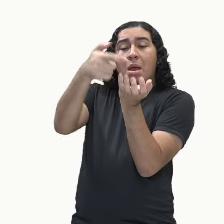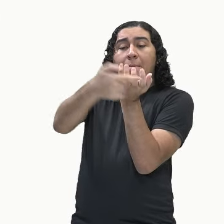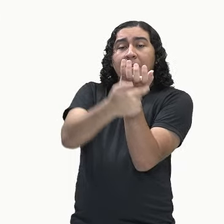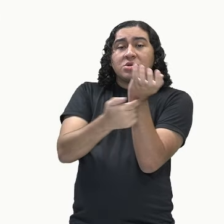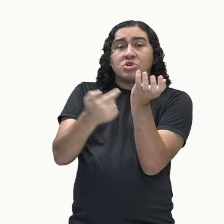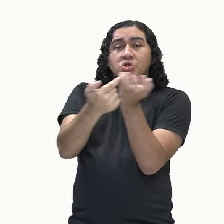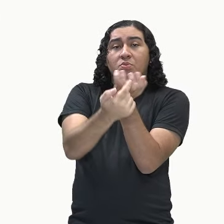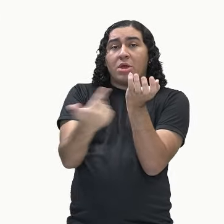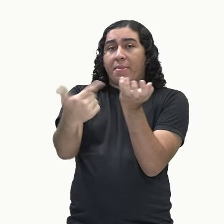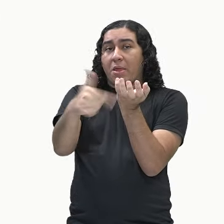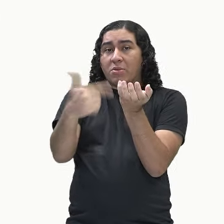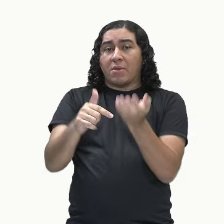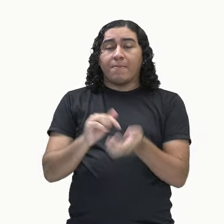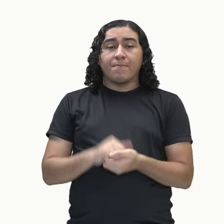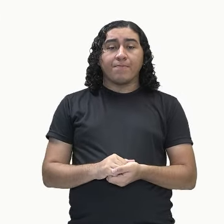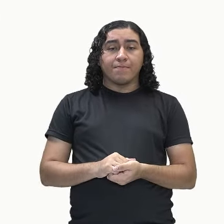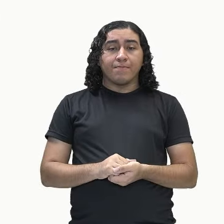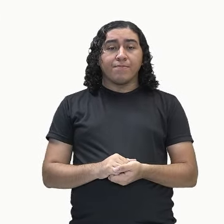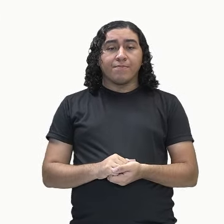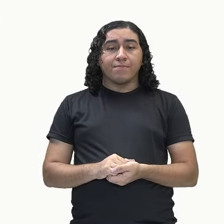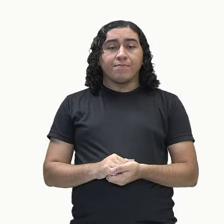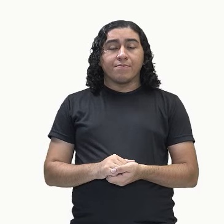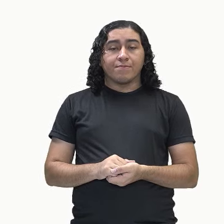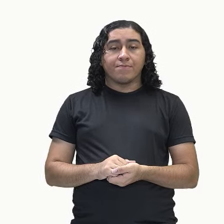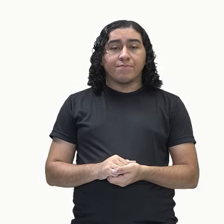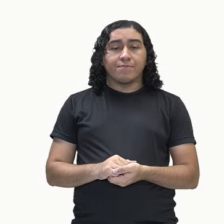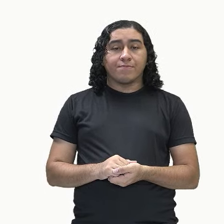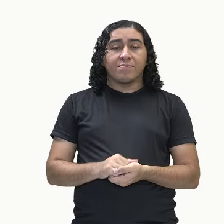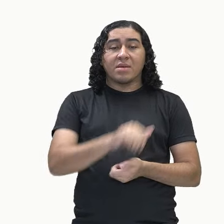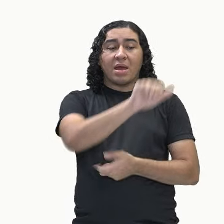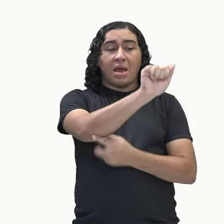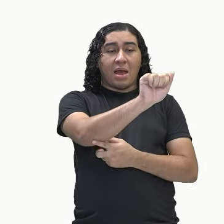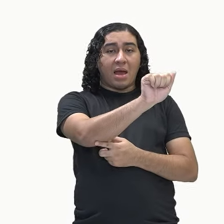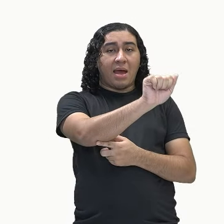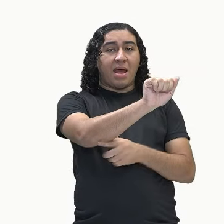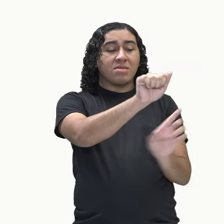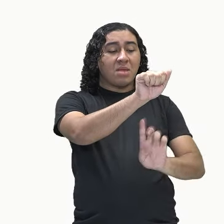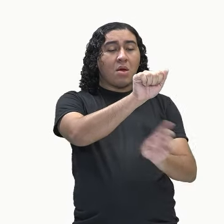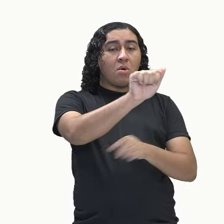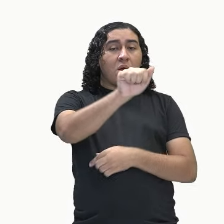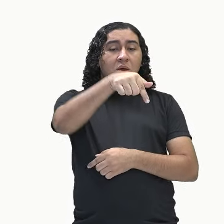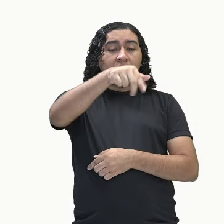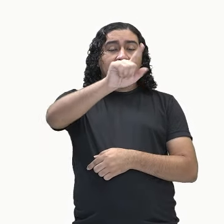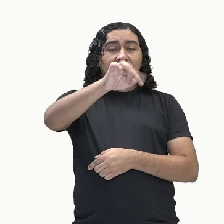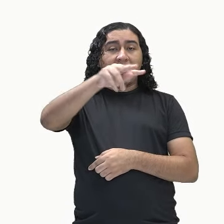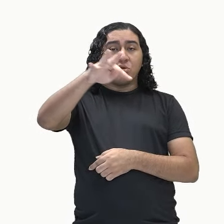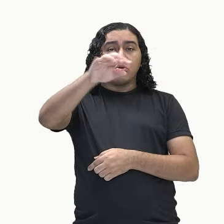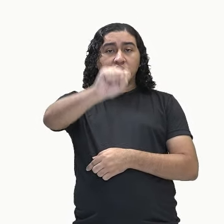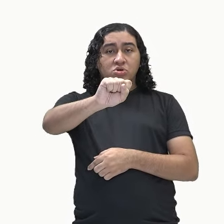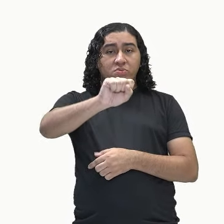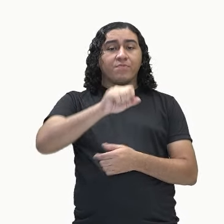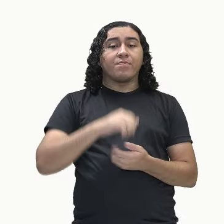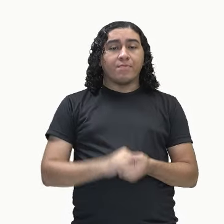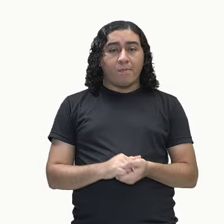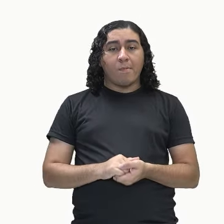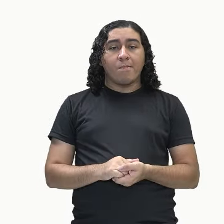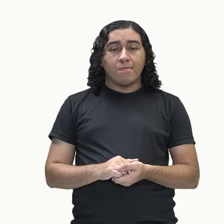sem mandíbula. Então, o A vem de negação, gnatos de mandíbula. Peixes sem mandíbulas